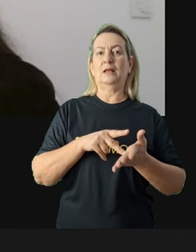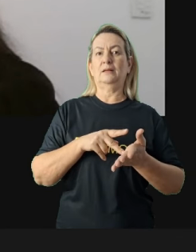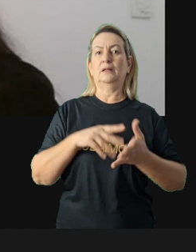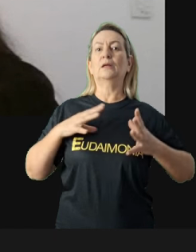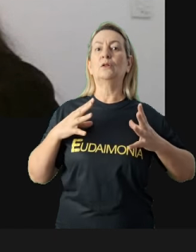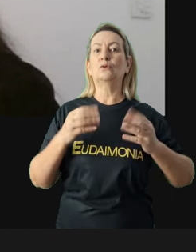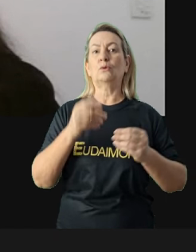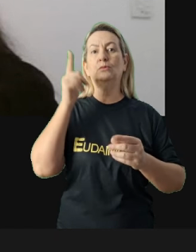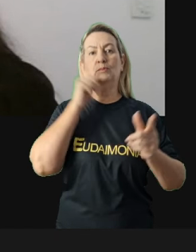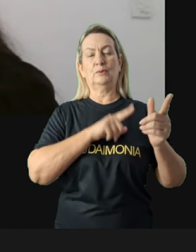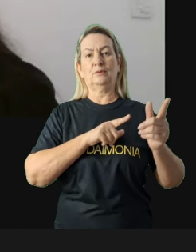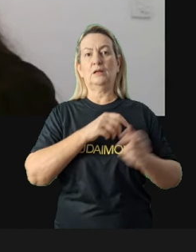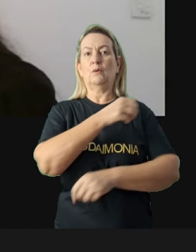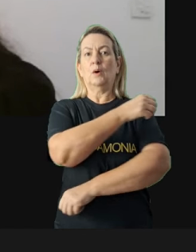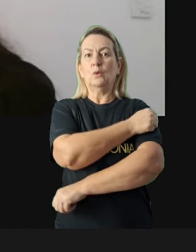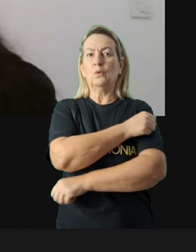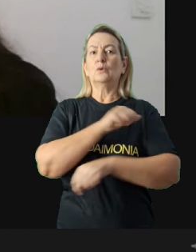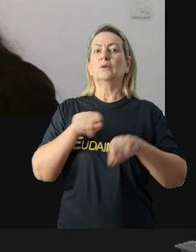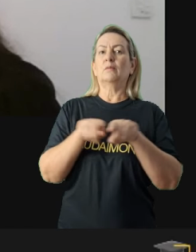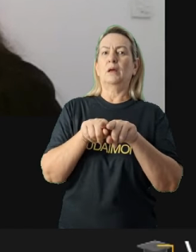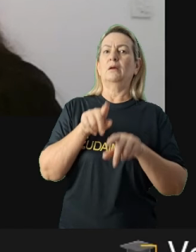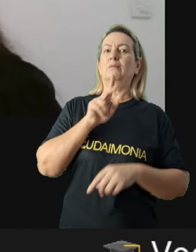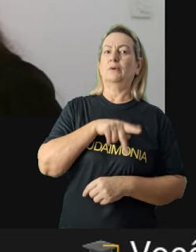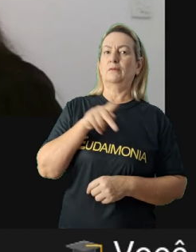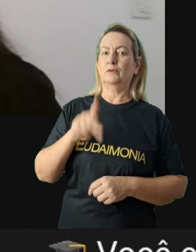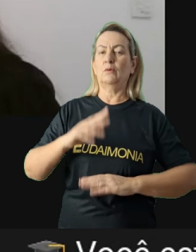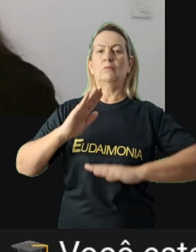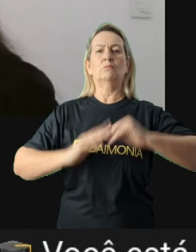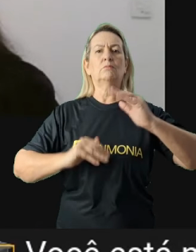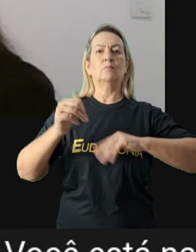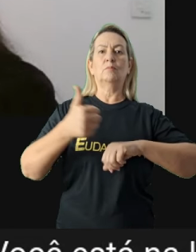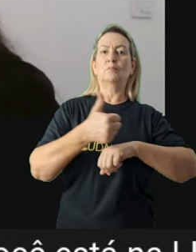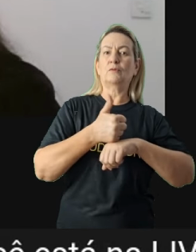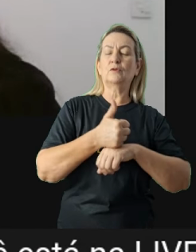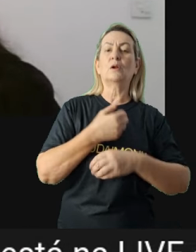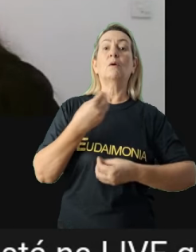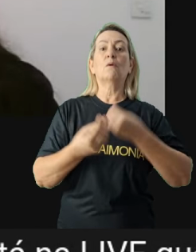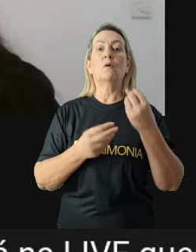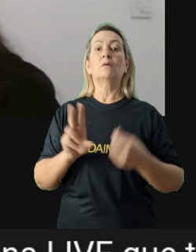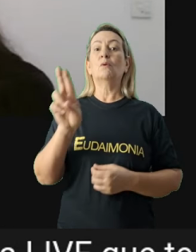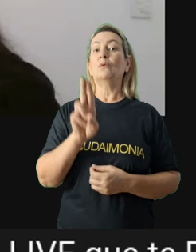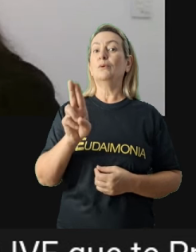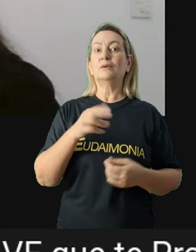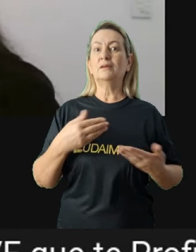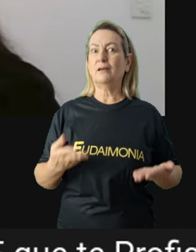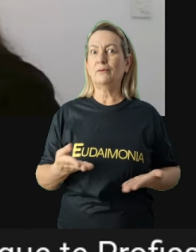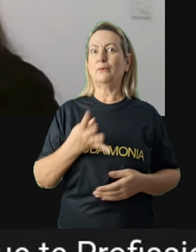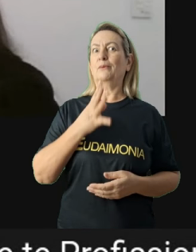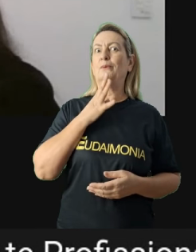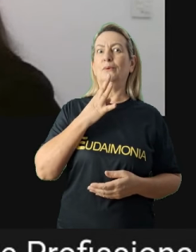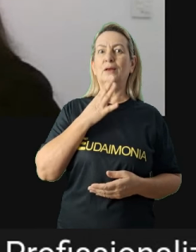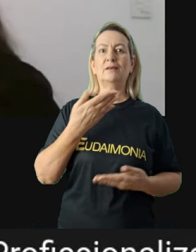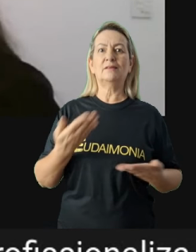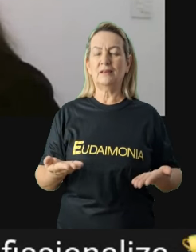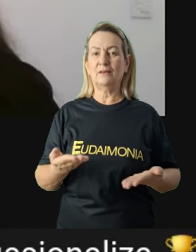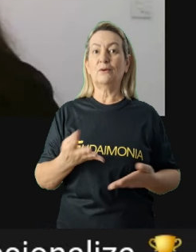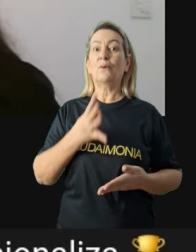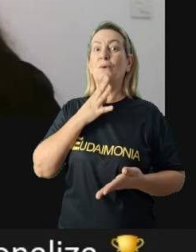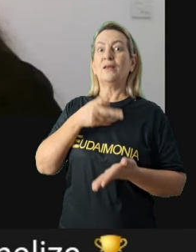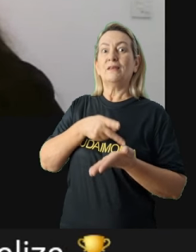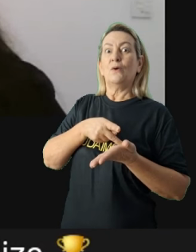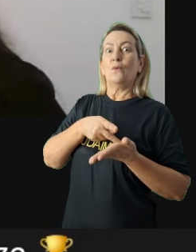senso que atenda o lado de lá e o lado de cá, vamos pensar assim, né? Como? Usando. É só usando,